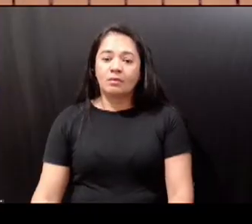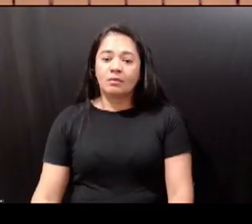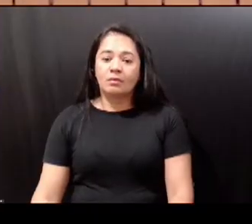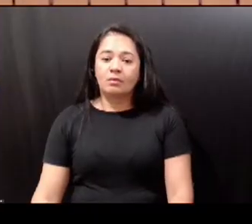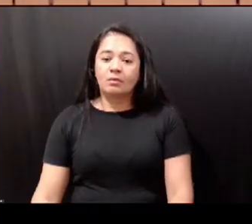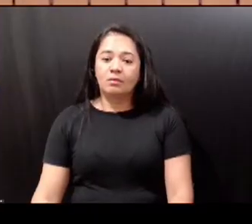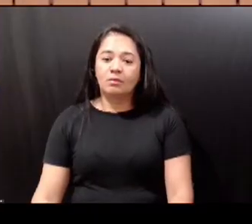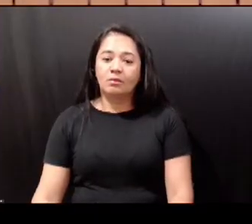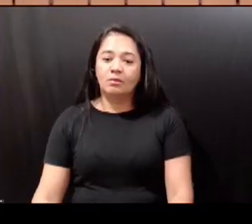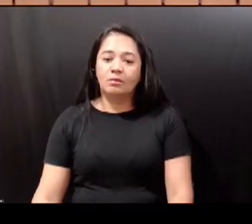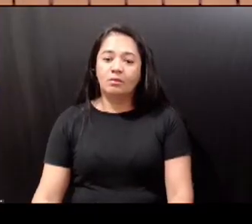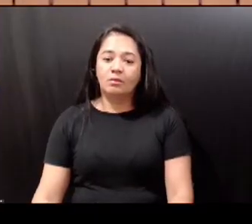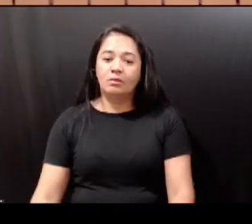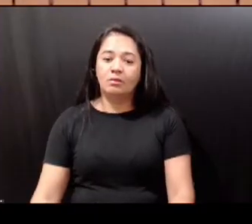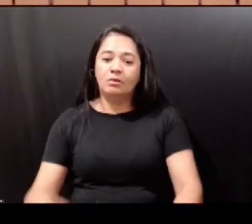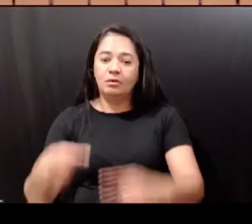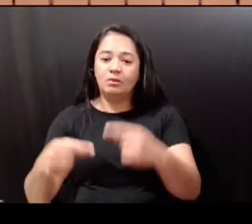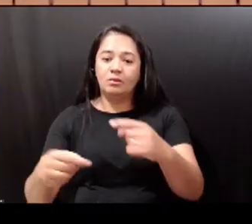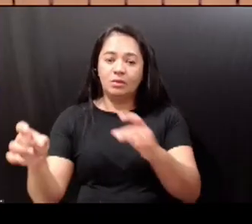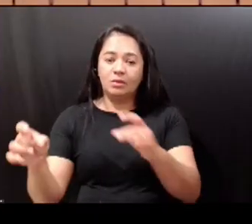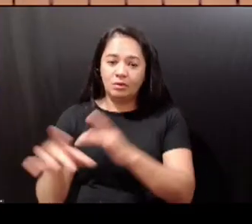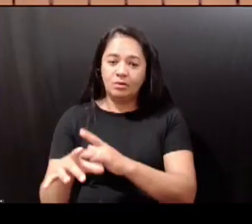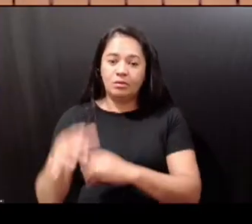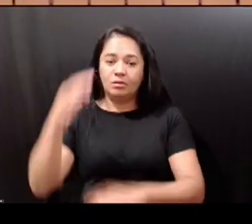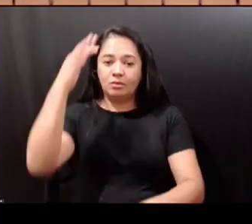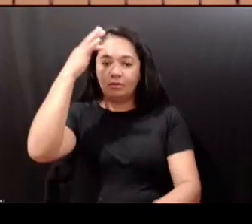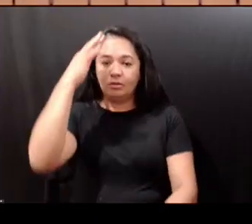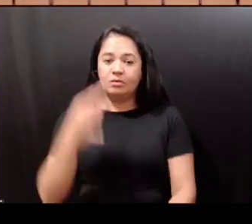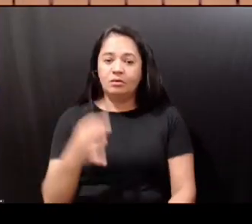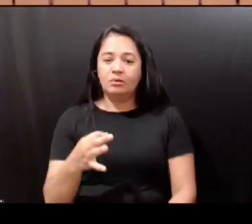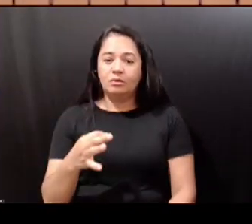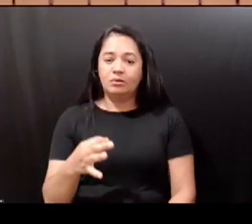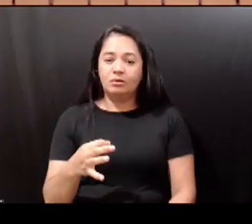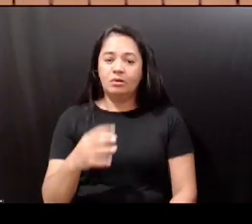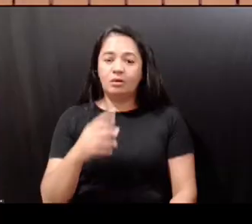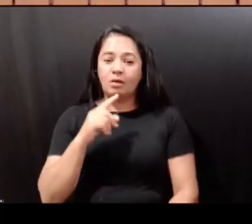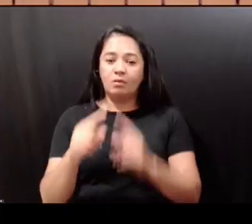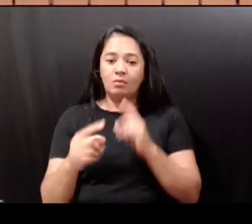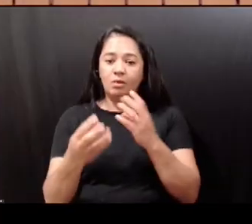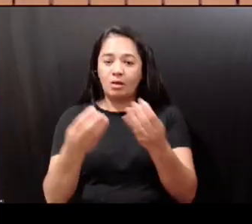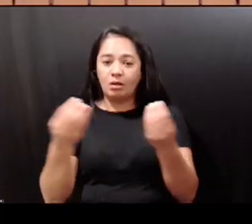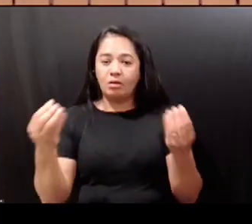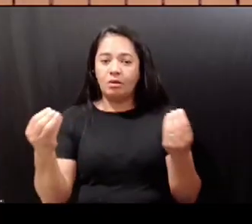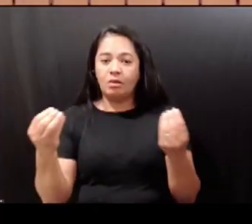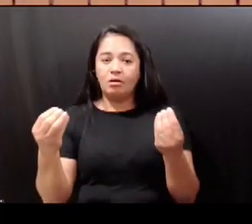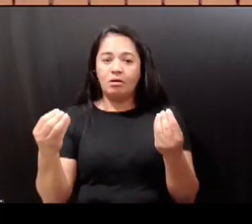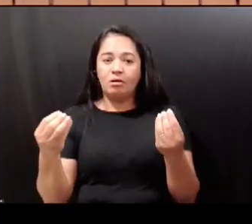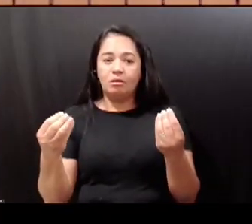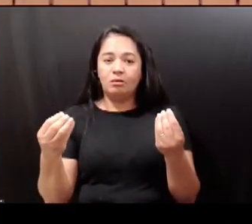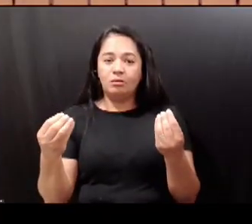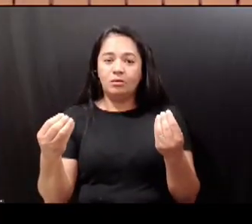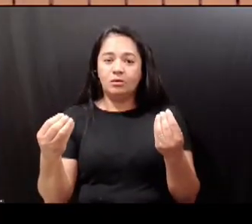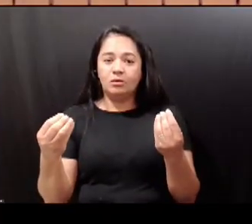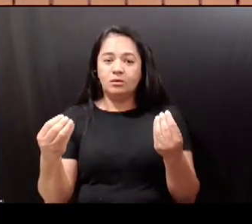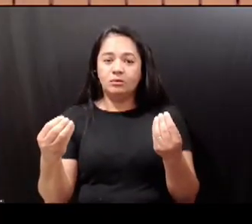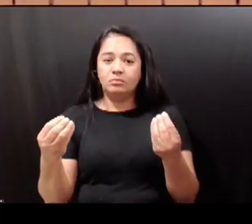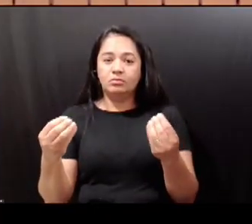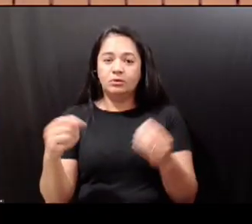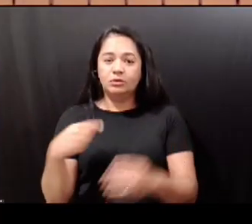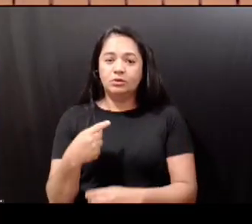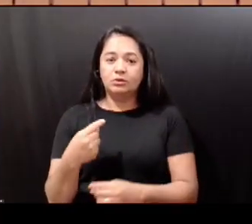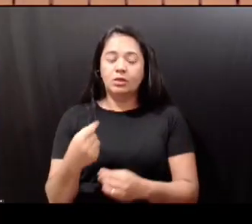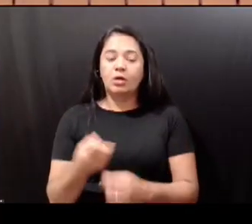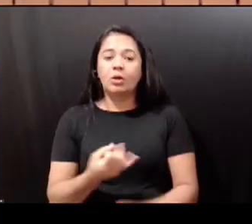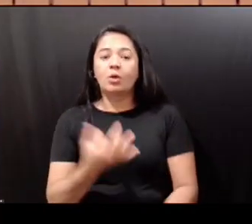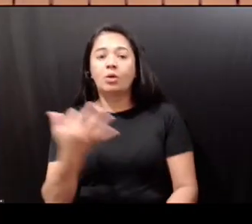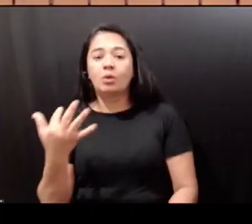aqui, eu tenho certeza que a reclamação são muitas pessoas têm a mesma reclamação, depois a gente vê quais são os convênios